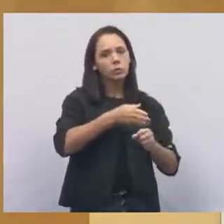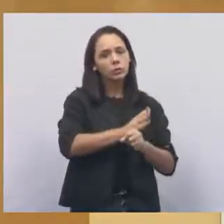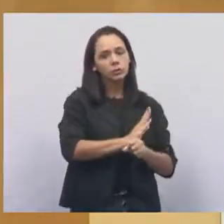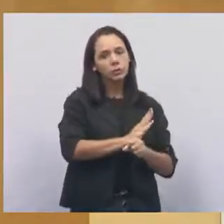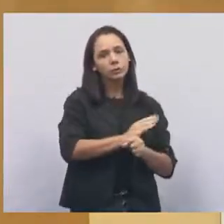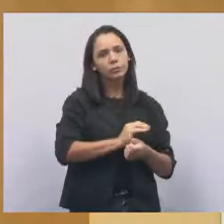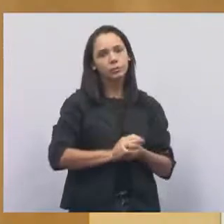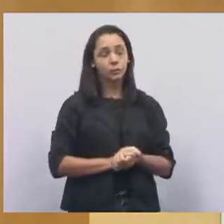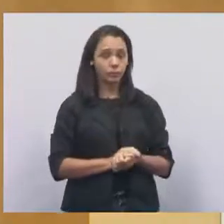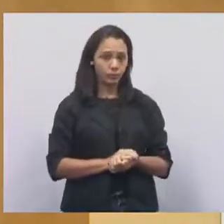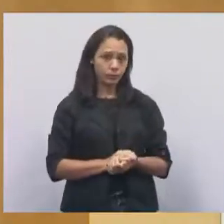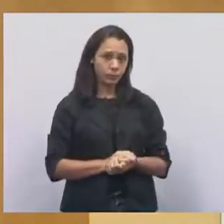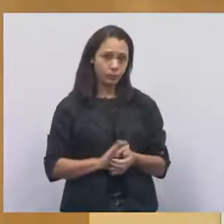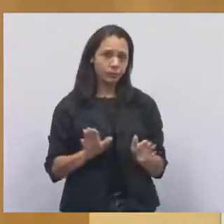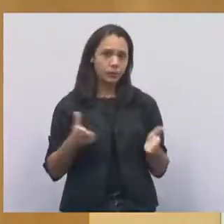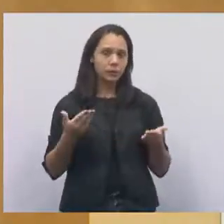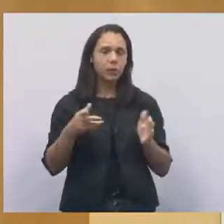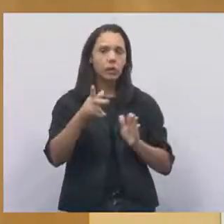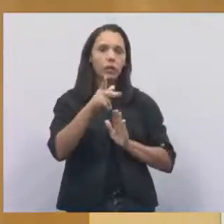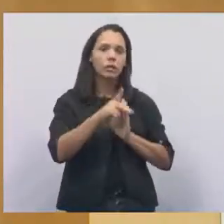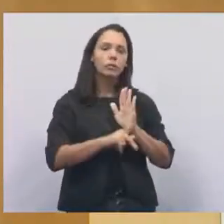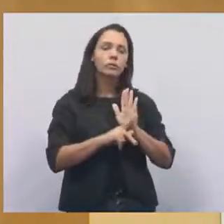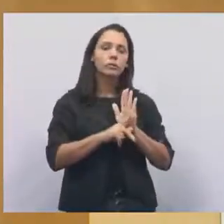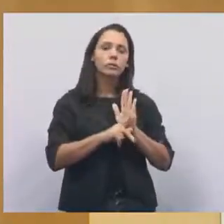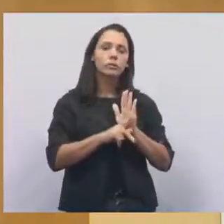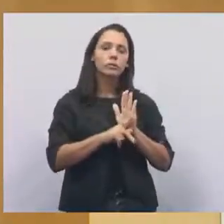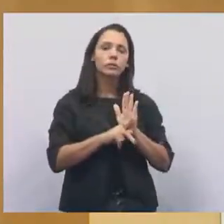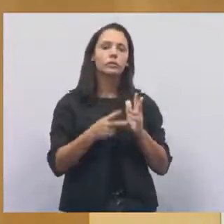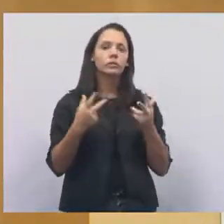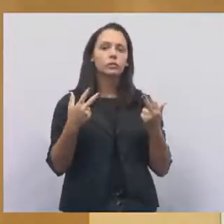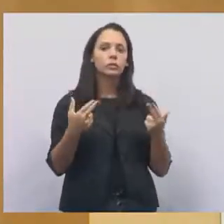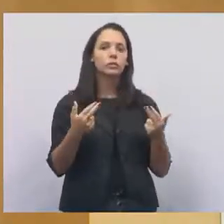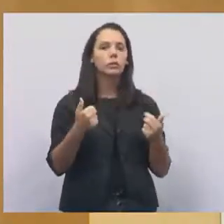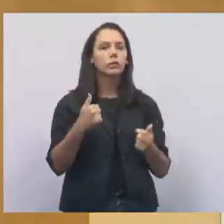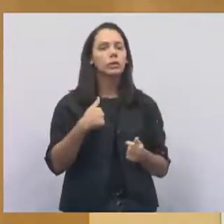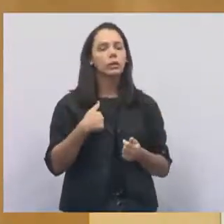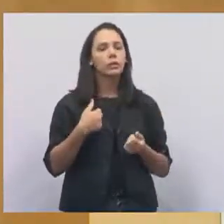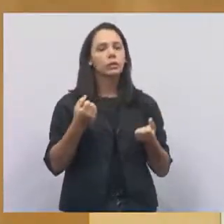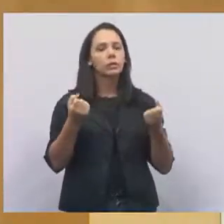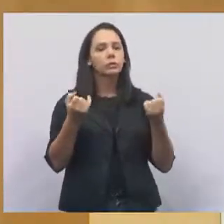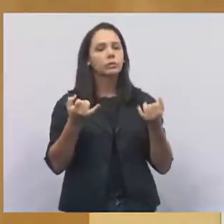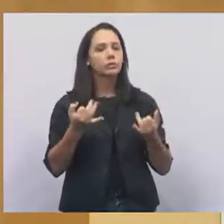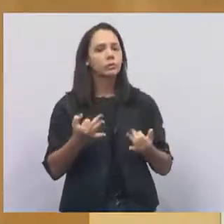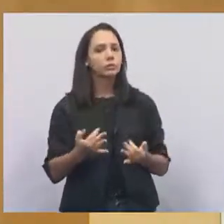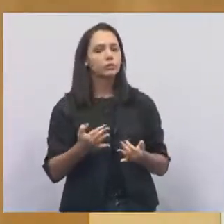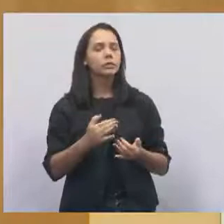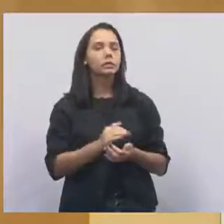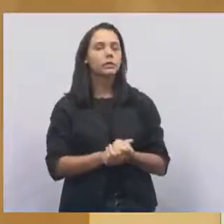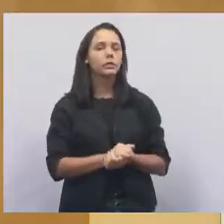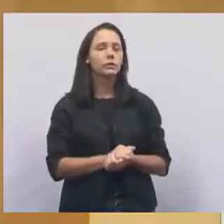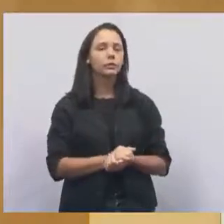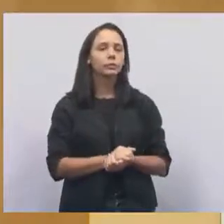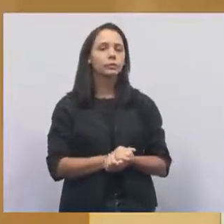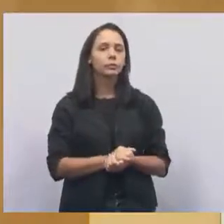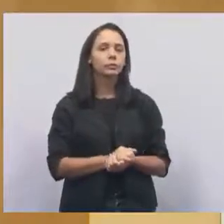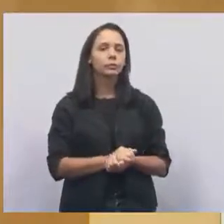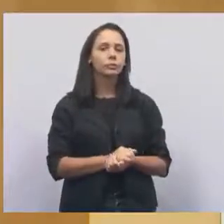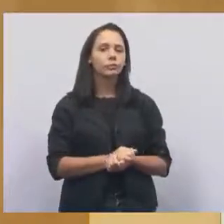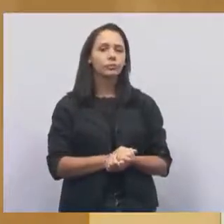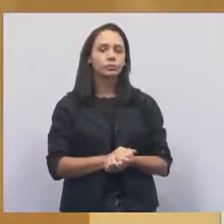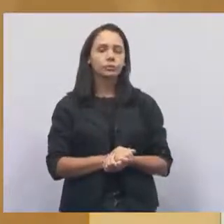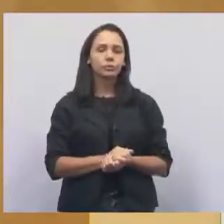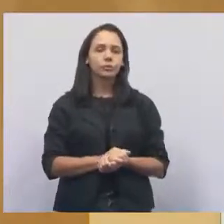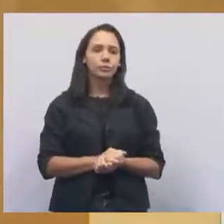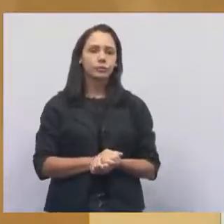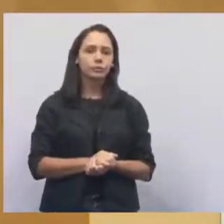é um projeto ao qual é como eu disse lá no na defesa do projeto sobre as queimadas